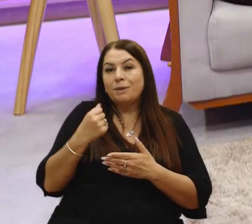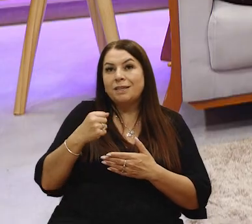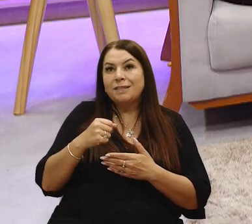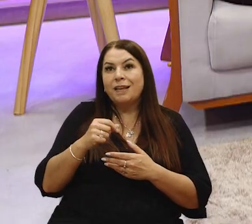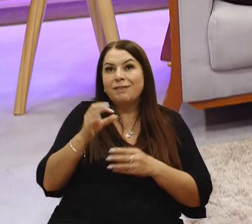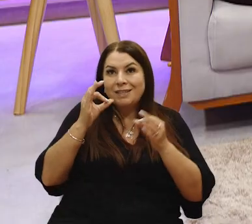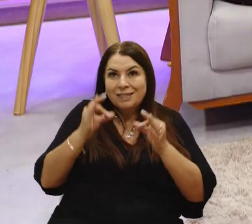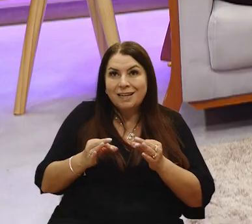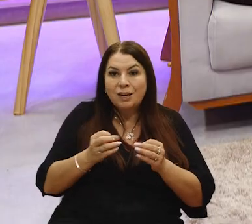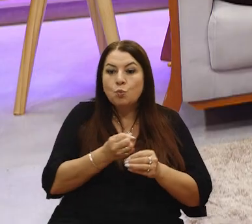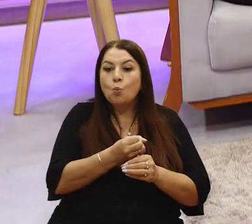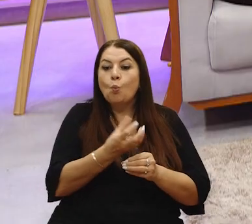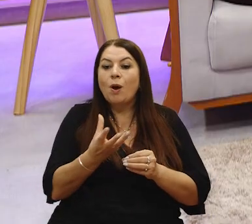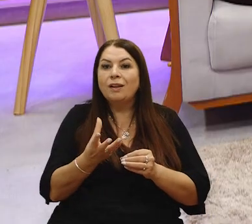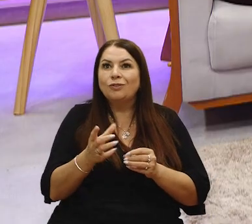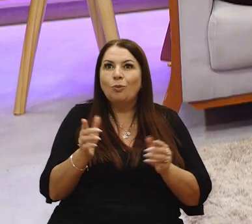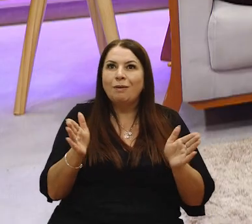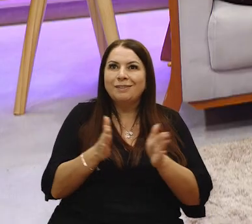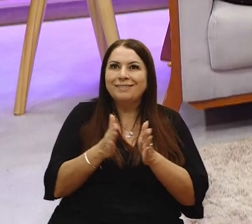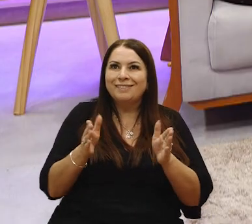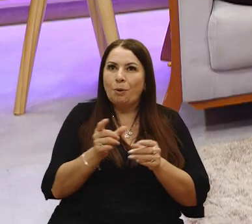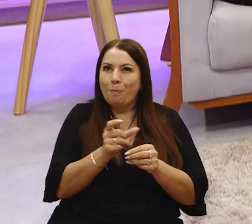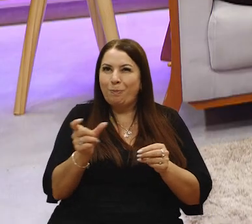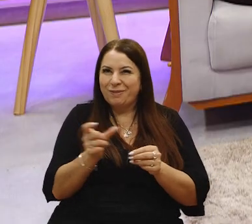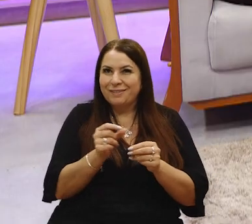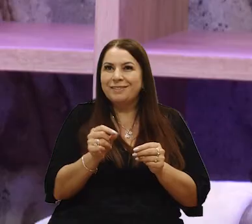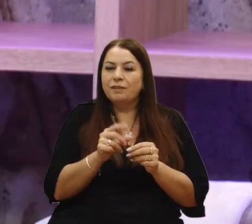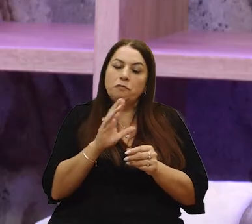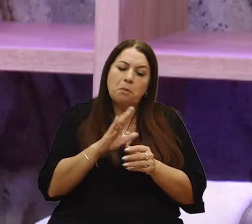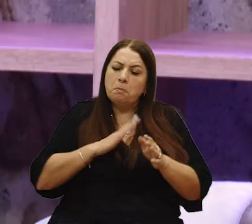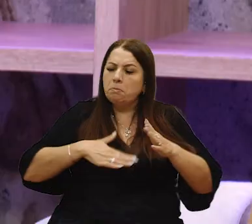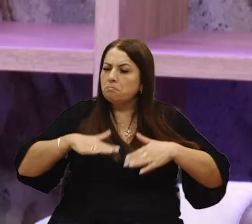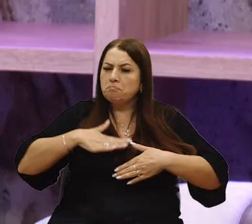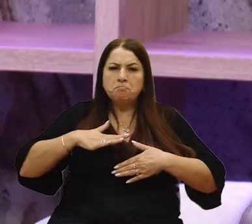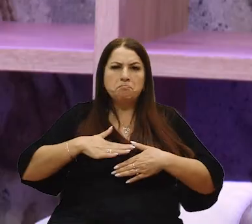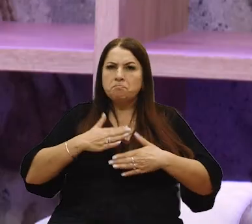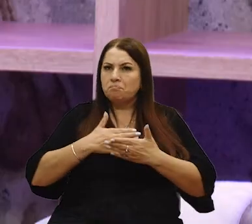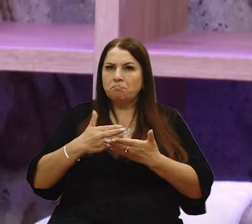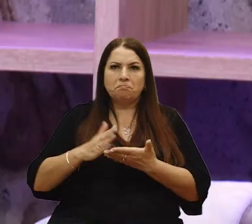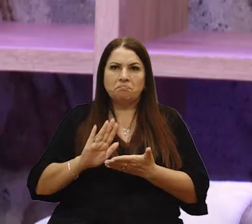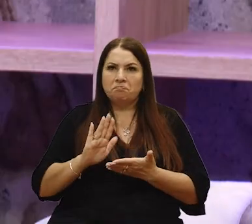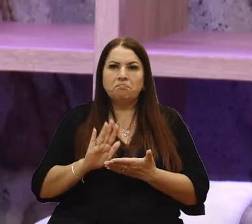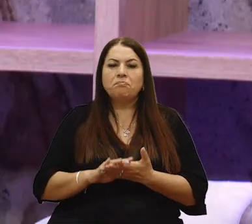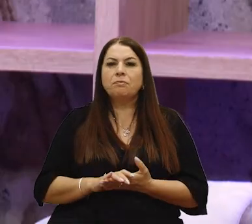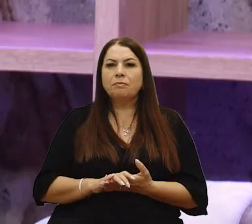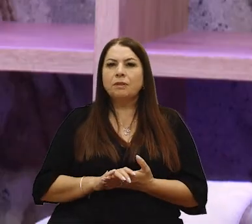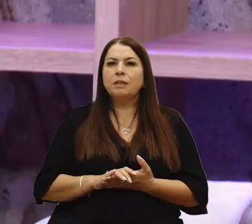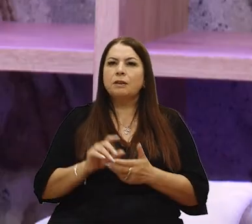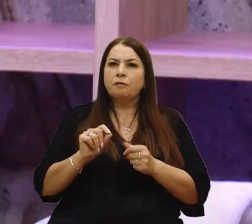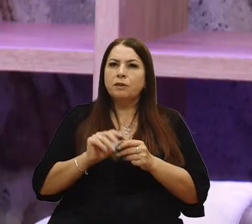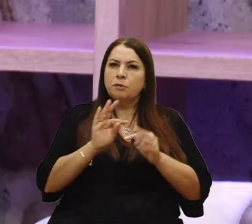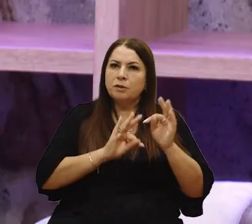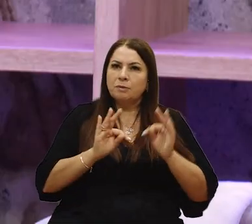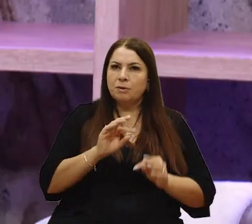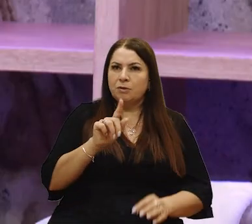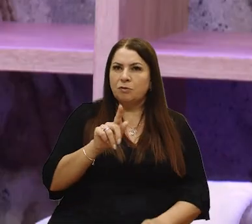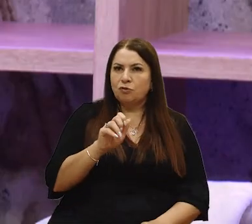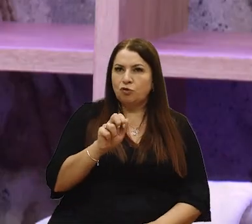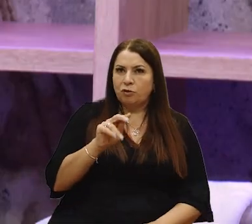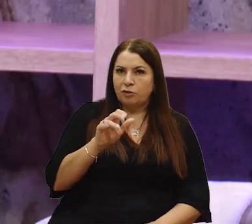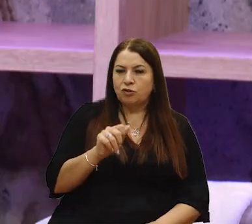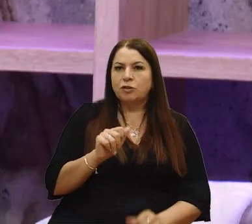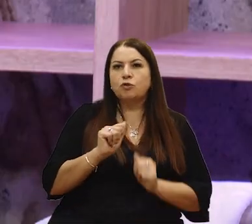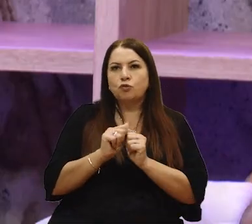base alimentar tem que estar bem corrigida e bem organizada, né? Então, muitas vezes o pessoal busca muita suplementação online, enfim, e falta